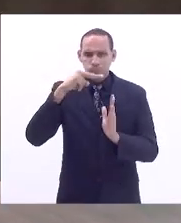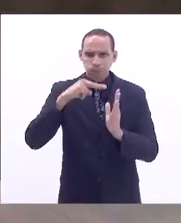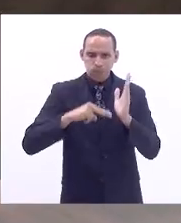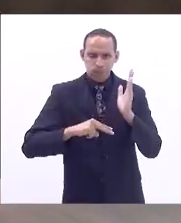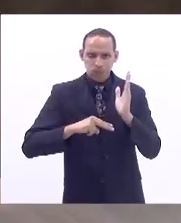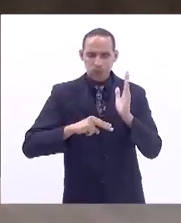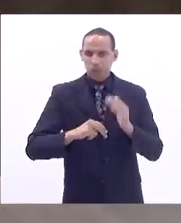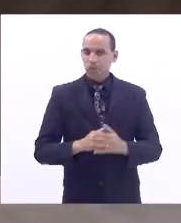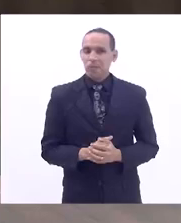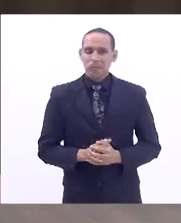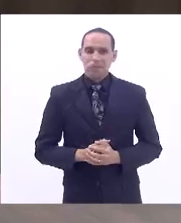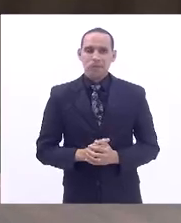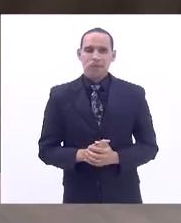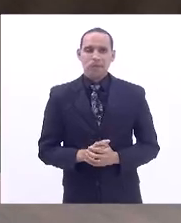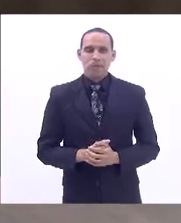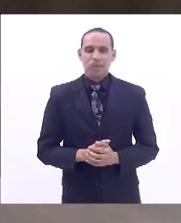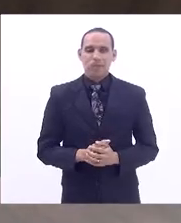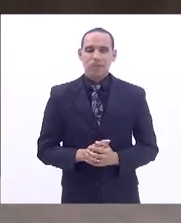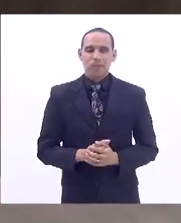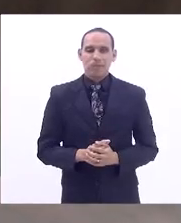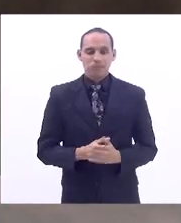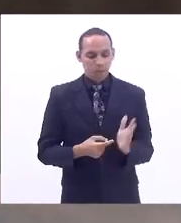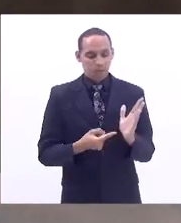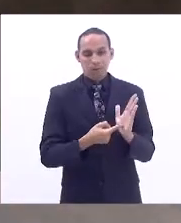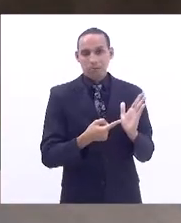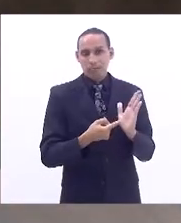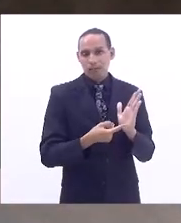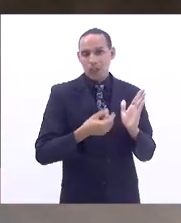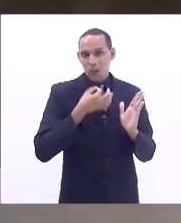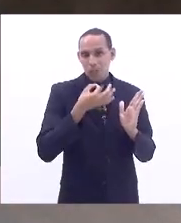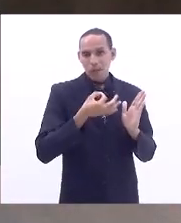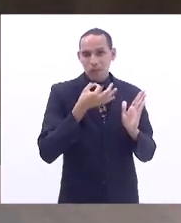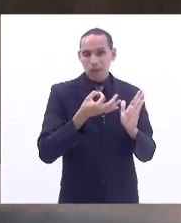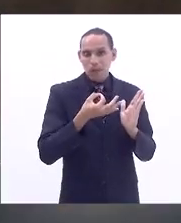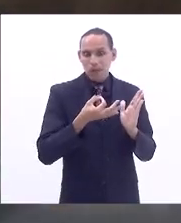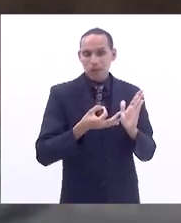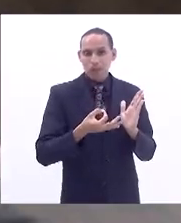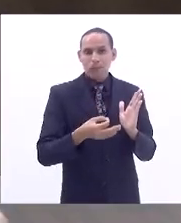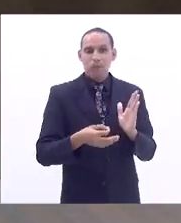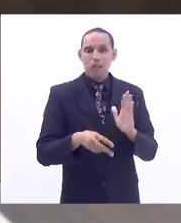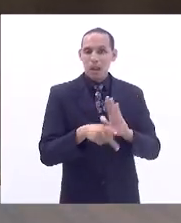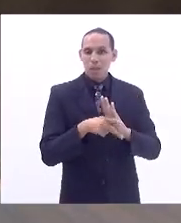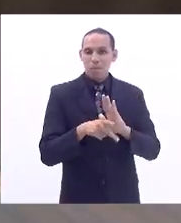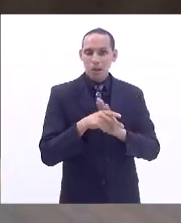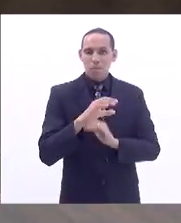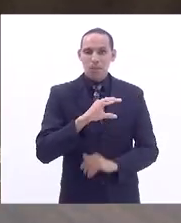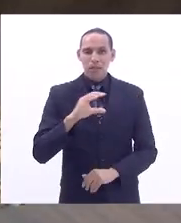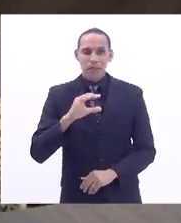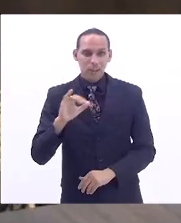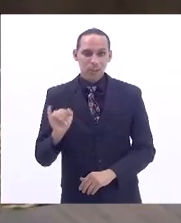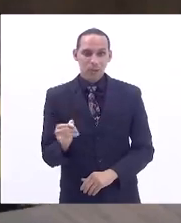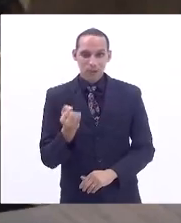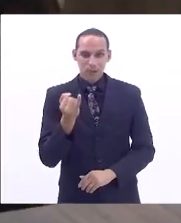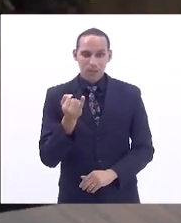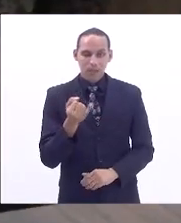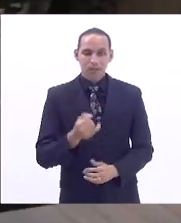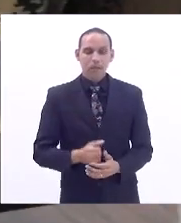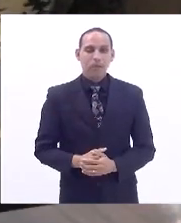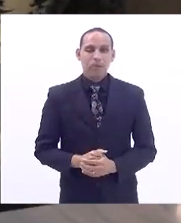aqui é é e o parecer da comissão de constituição e